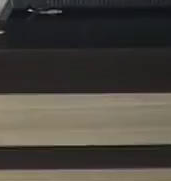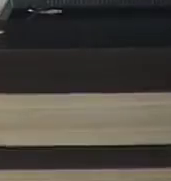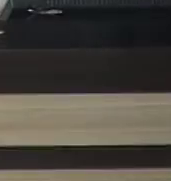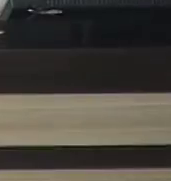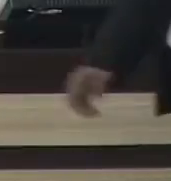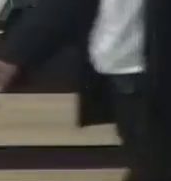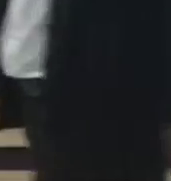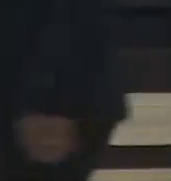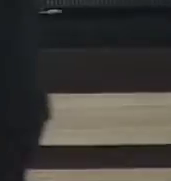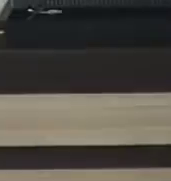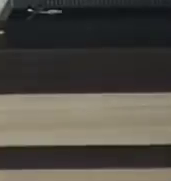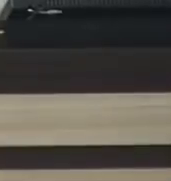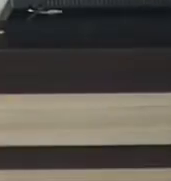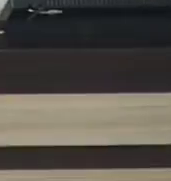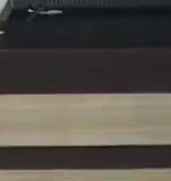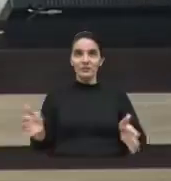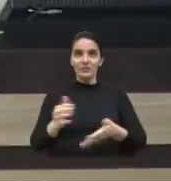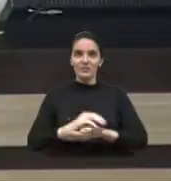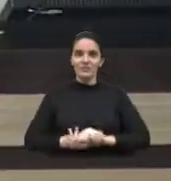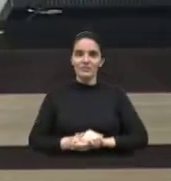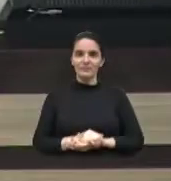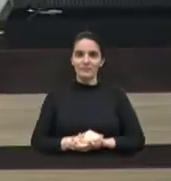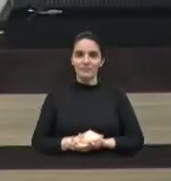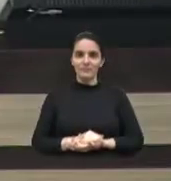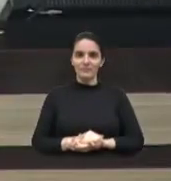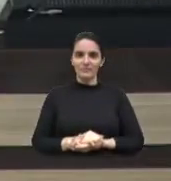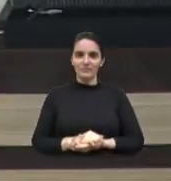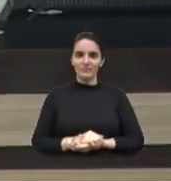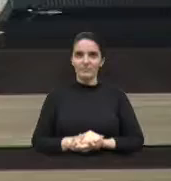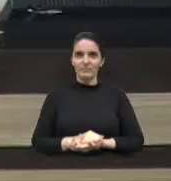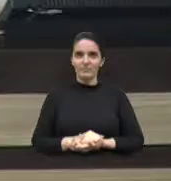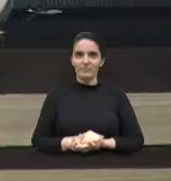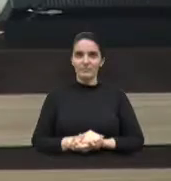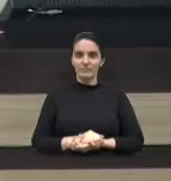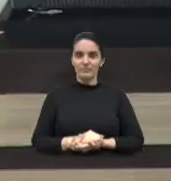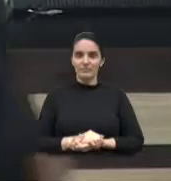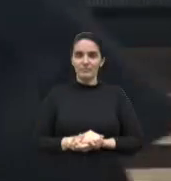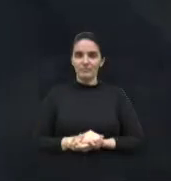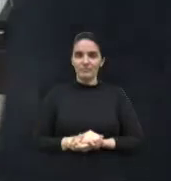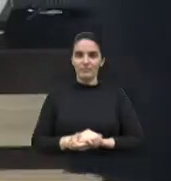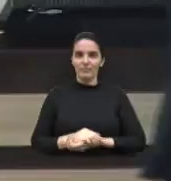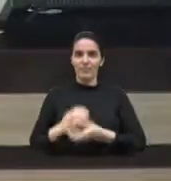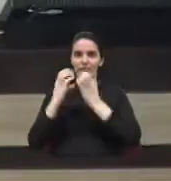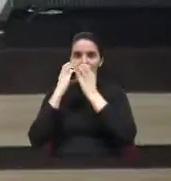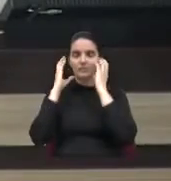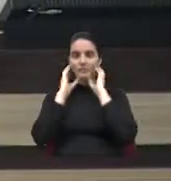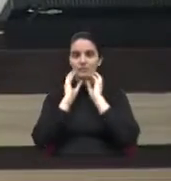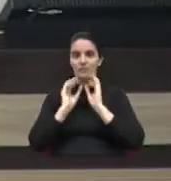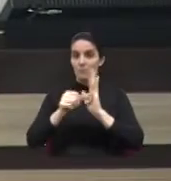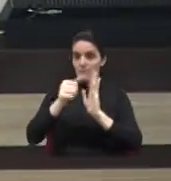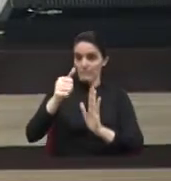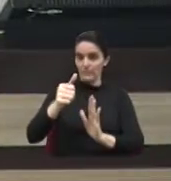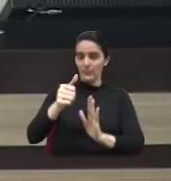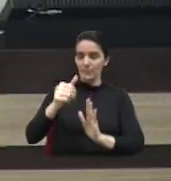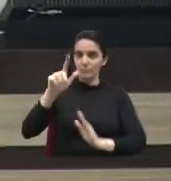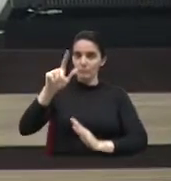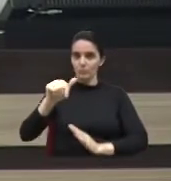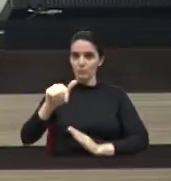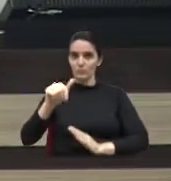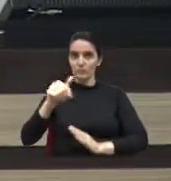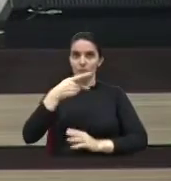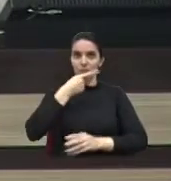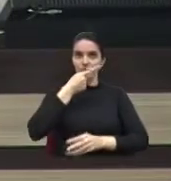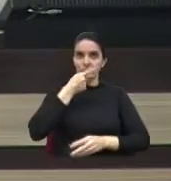Está reaberta. Questão... Antes da questão de ordem do vereador Miro Lanche, só informando aos vereadores que deu